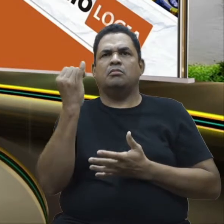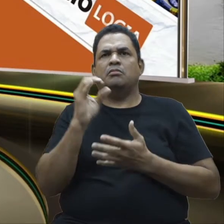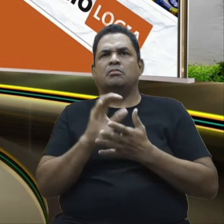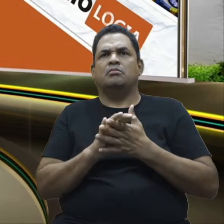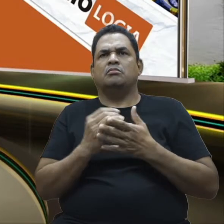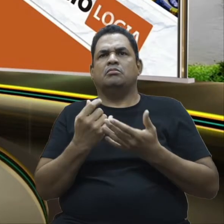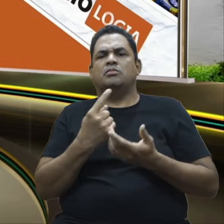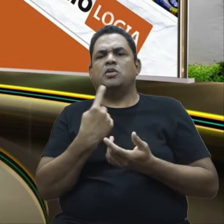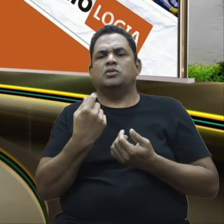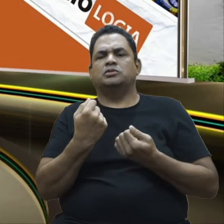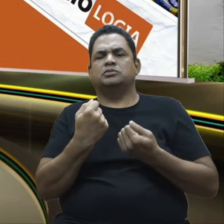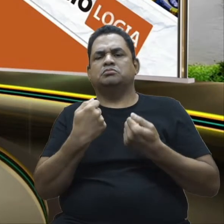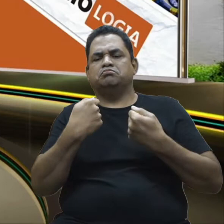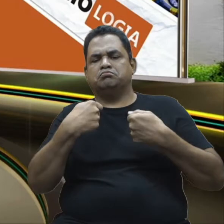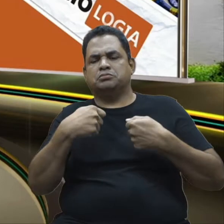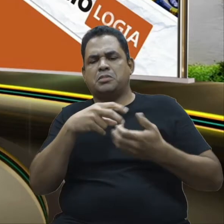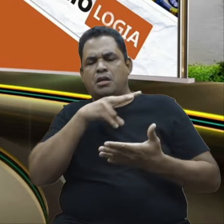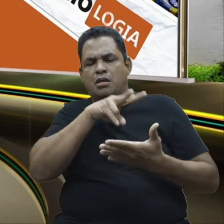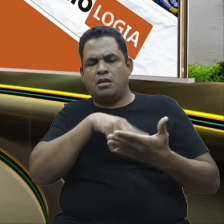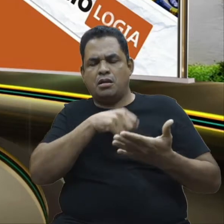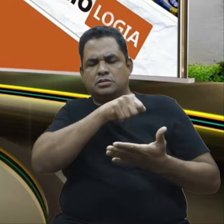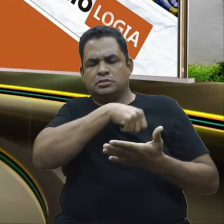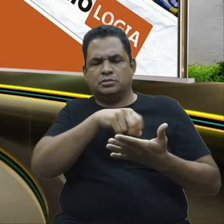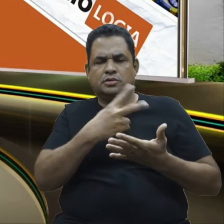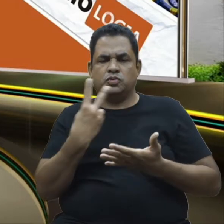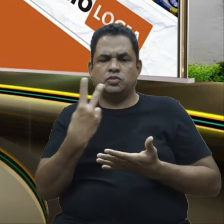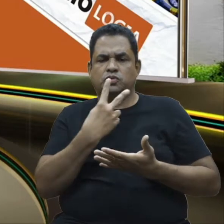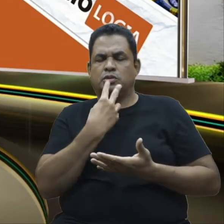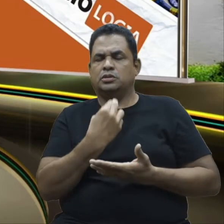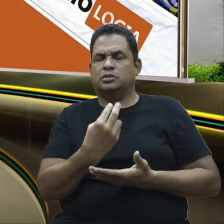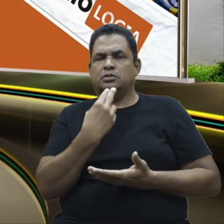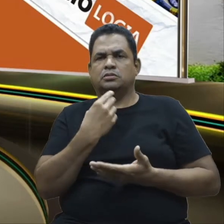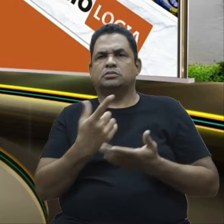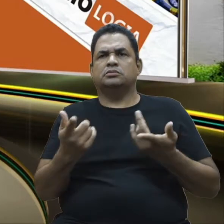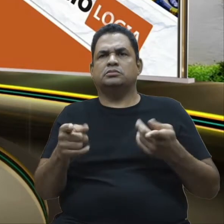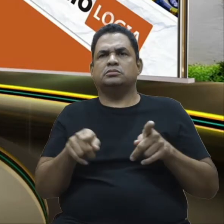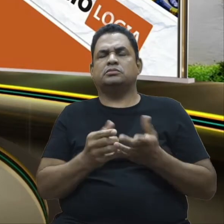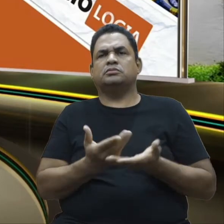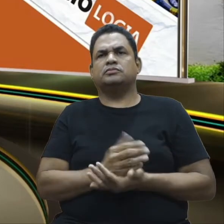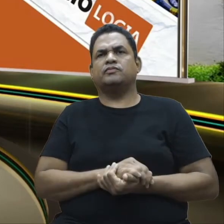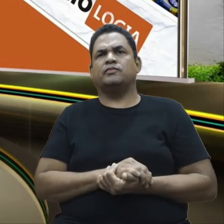fôssemos alfabetizados já nos 2 idiomas. Enfim, então, gente,